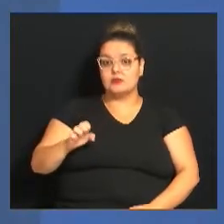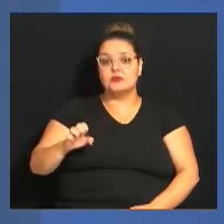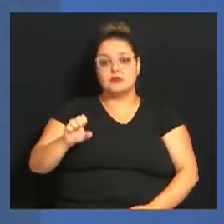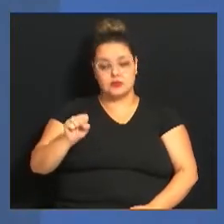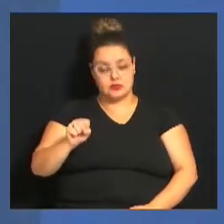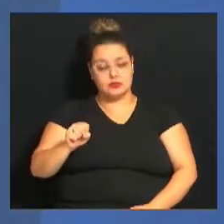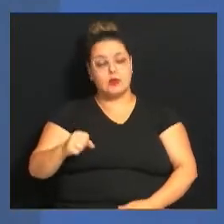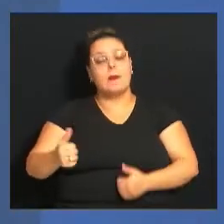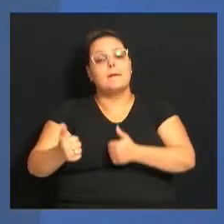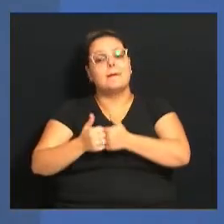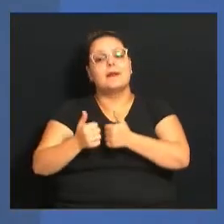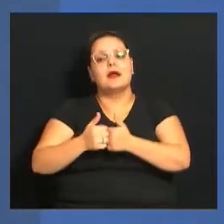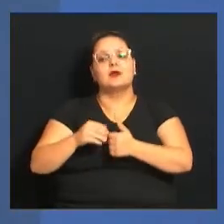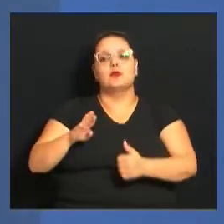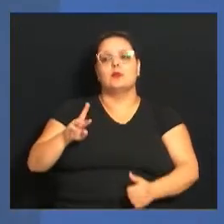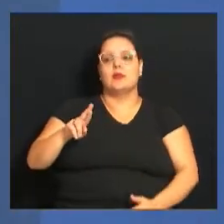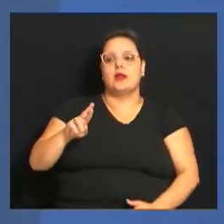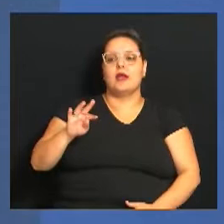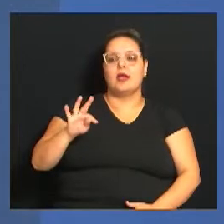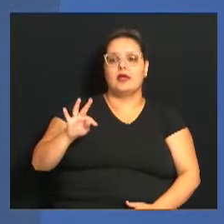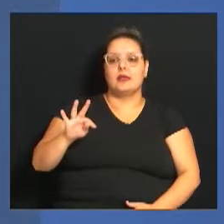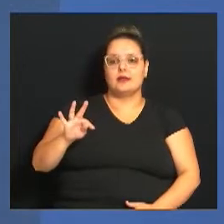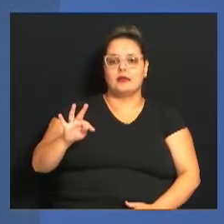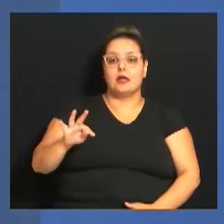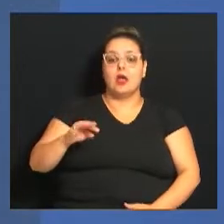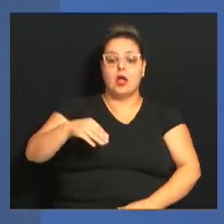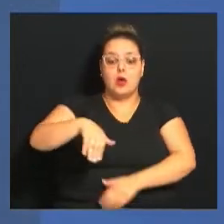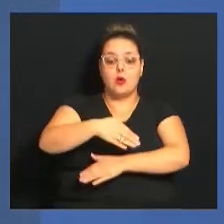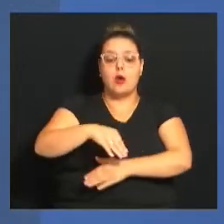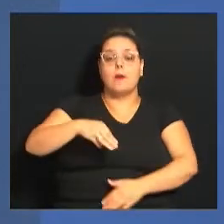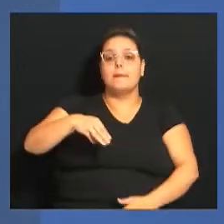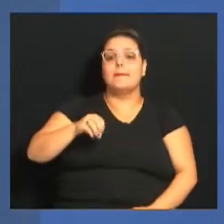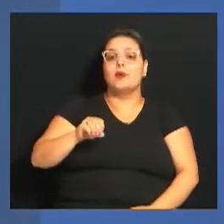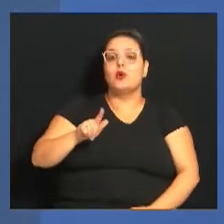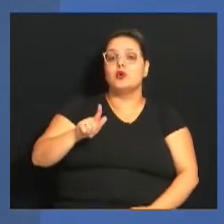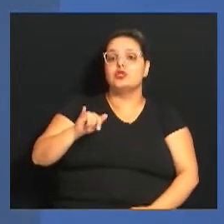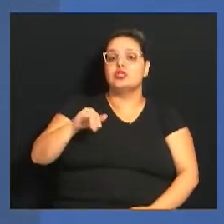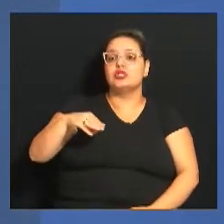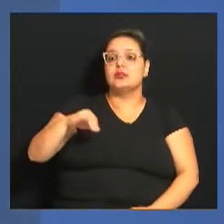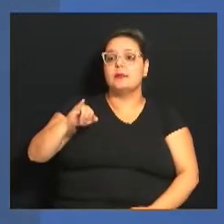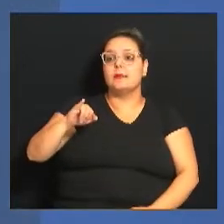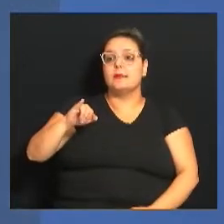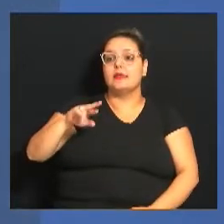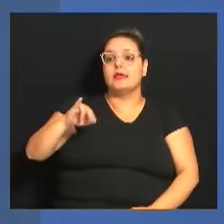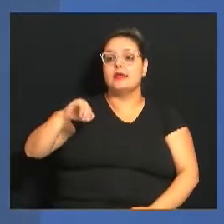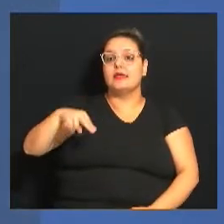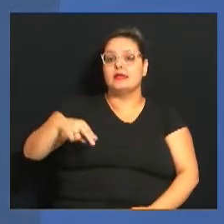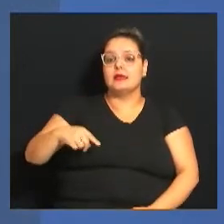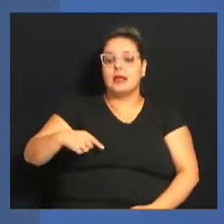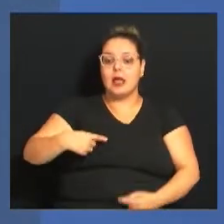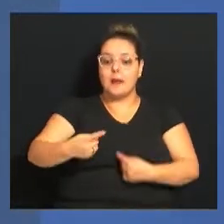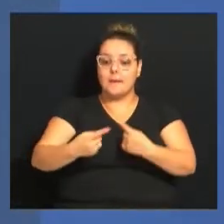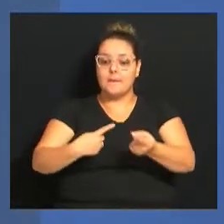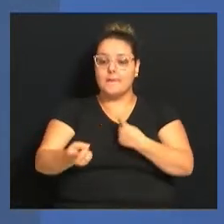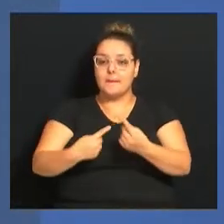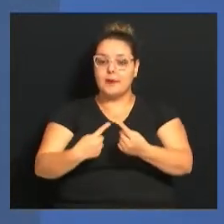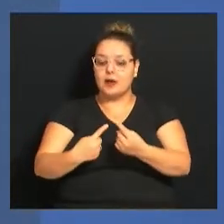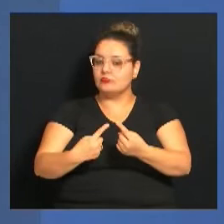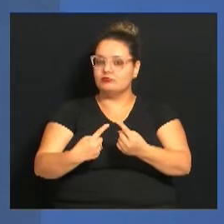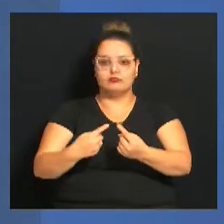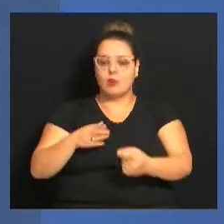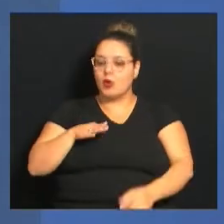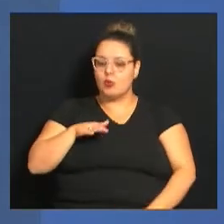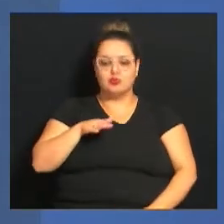rua Mogi Mirim, ali, ela tem agora uma mão única. Então, você que vai ali naquela